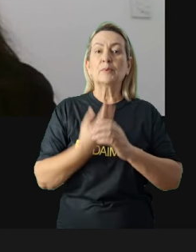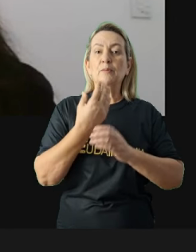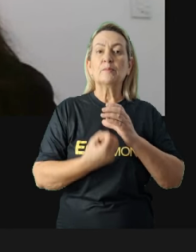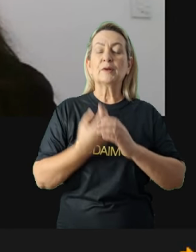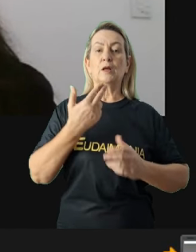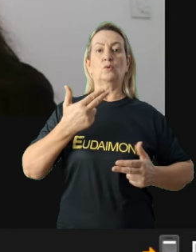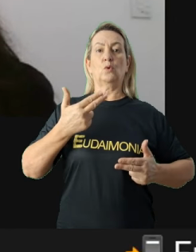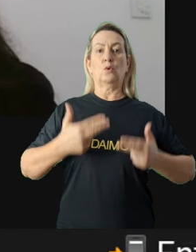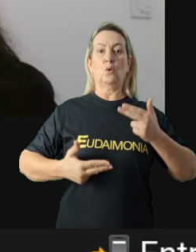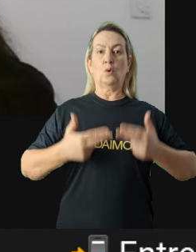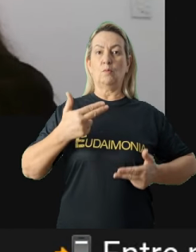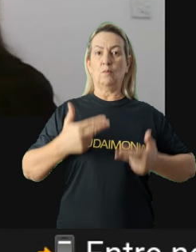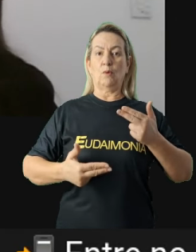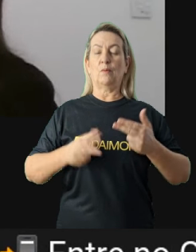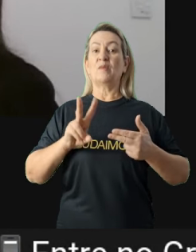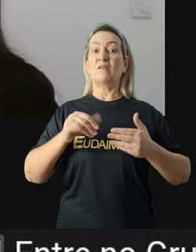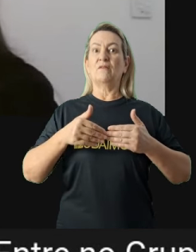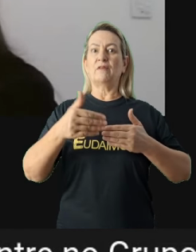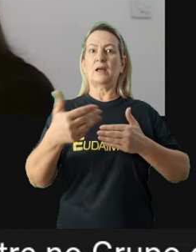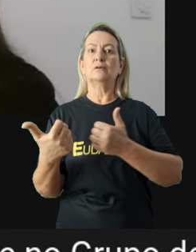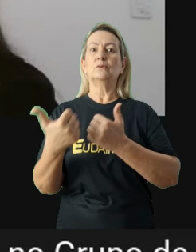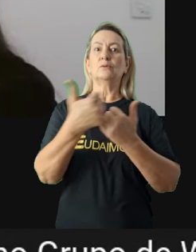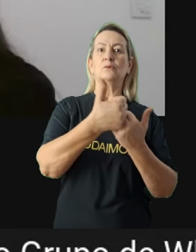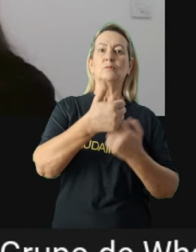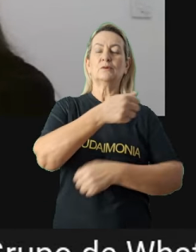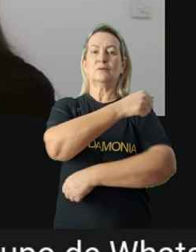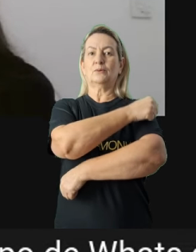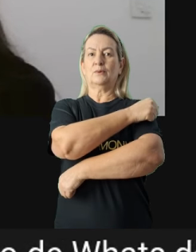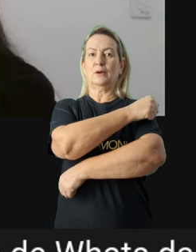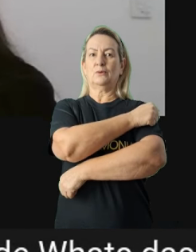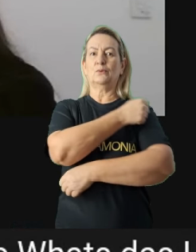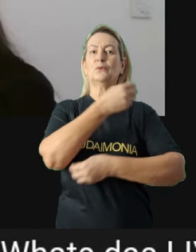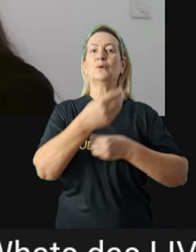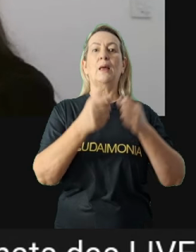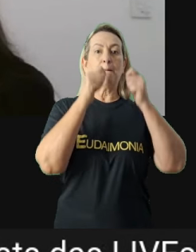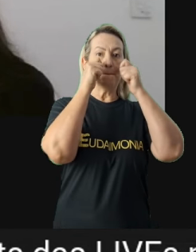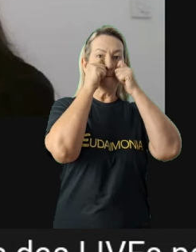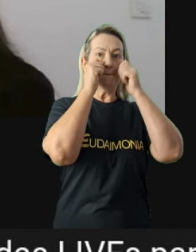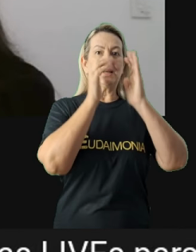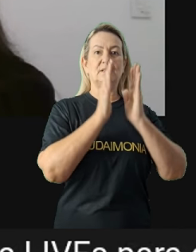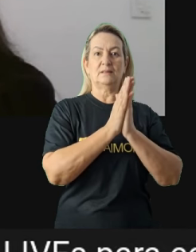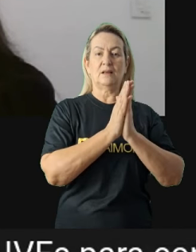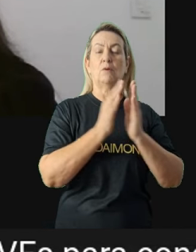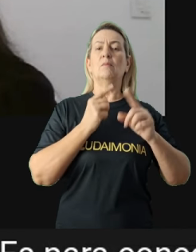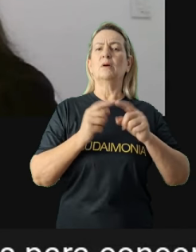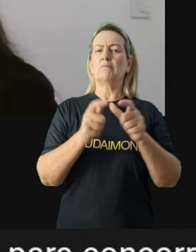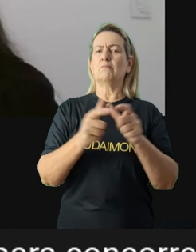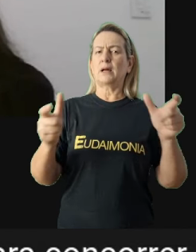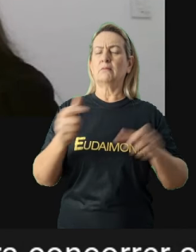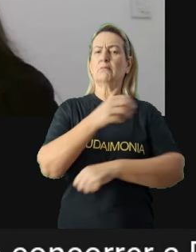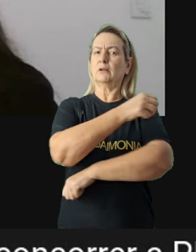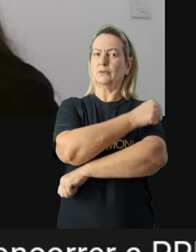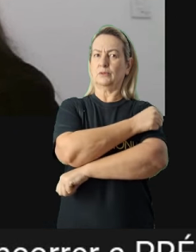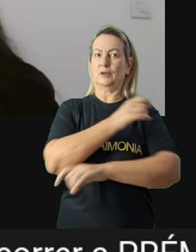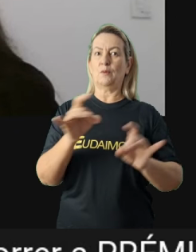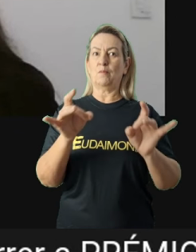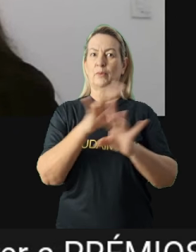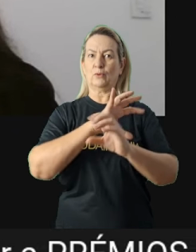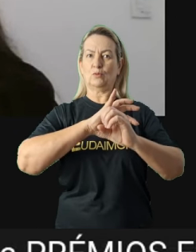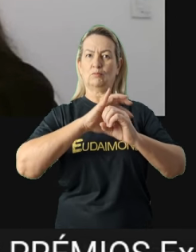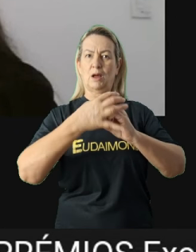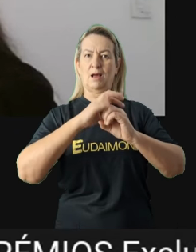agora, eles estão criando robôs que vão substituir alunos no sentido presencial,